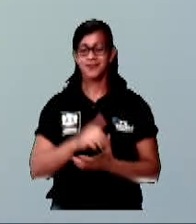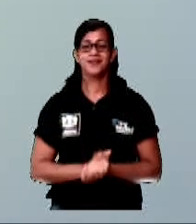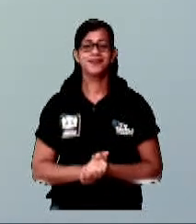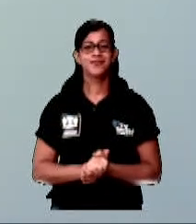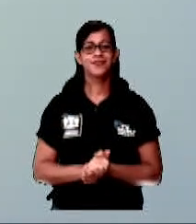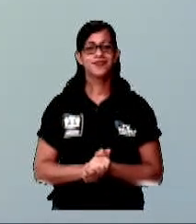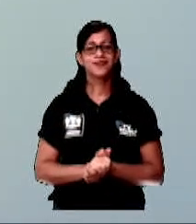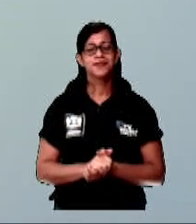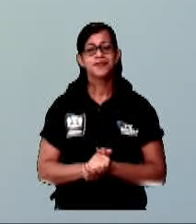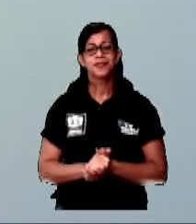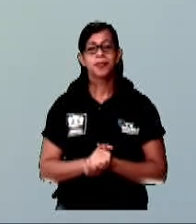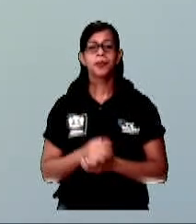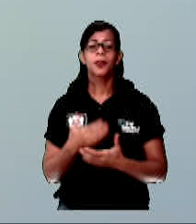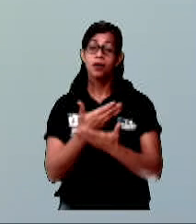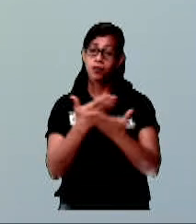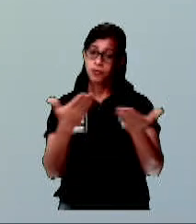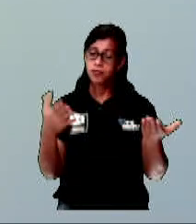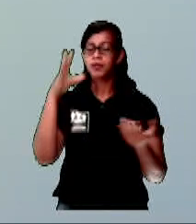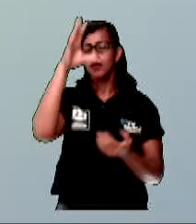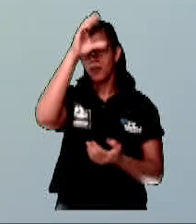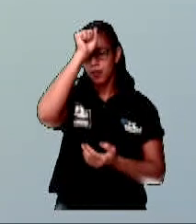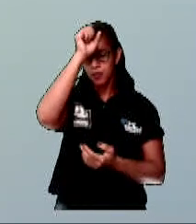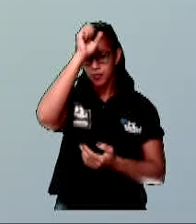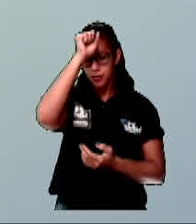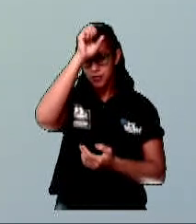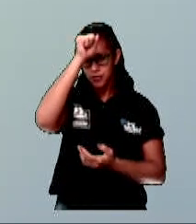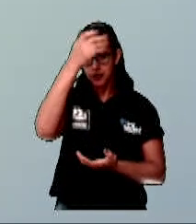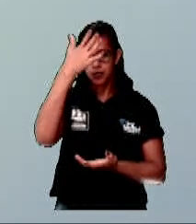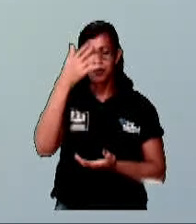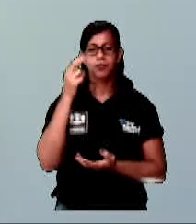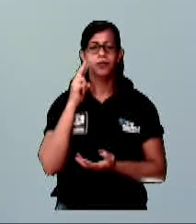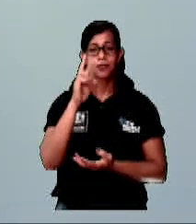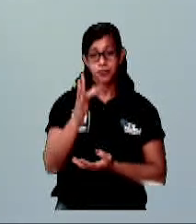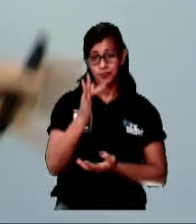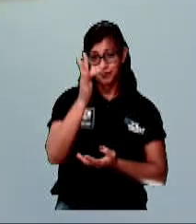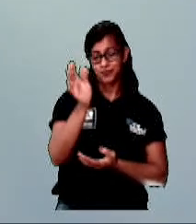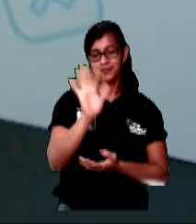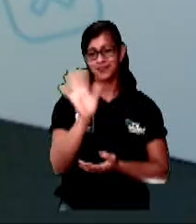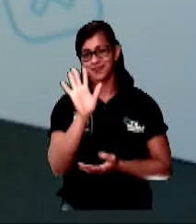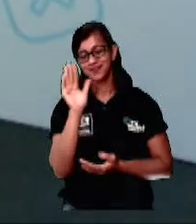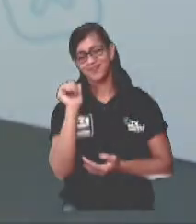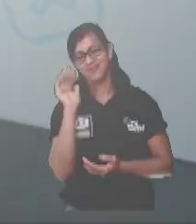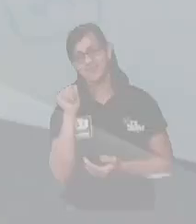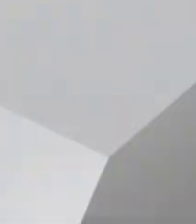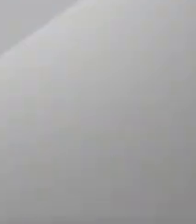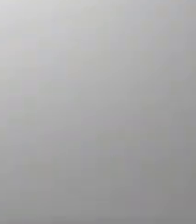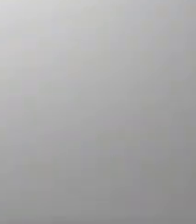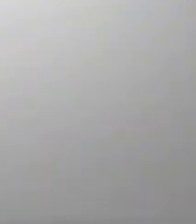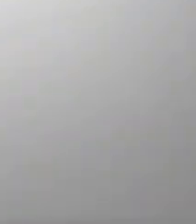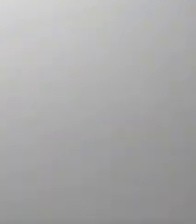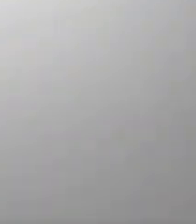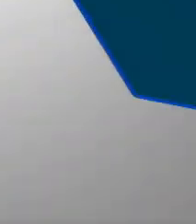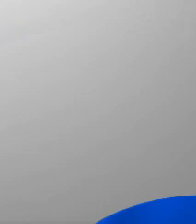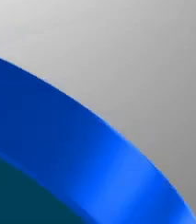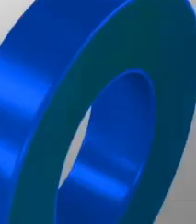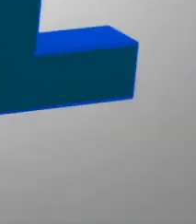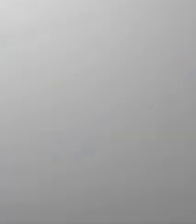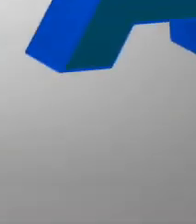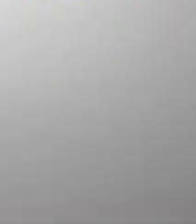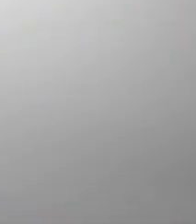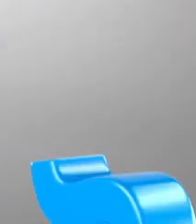tenham curtido essa aula, tenham aprendido. A gente se vê na próxima, tá bem? Até mais!